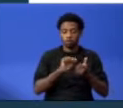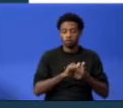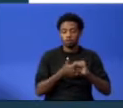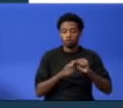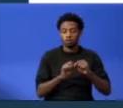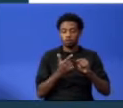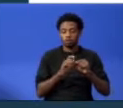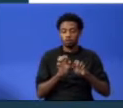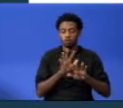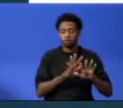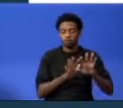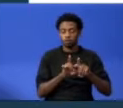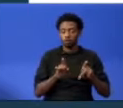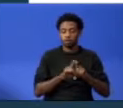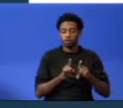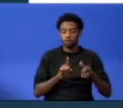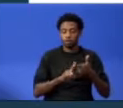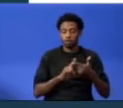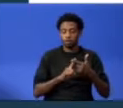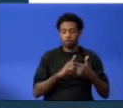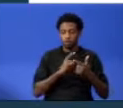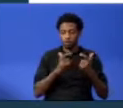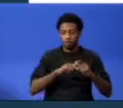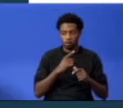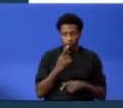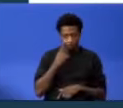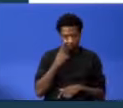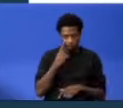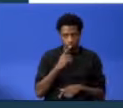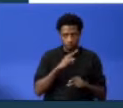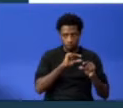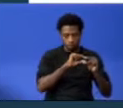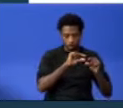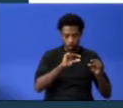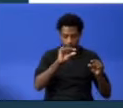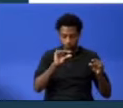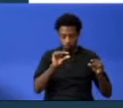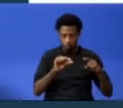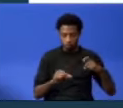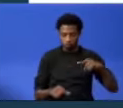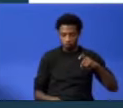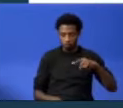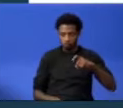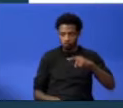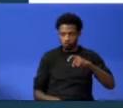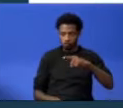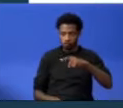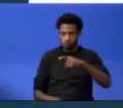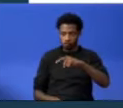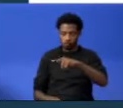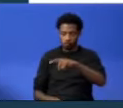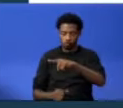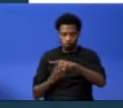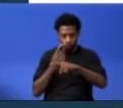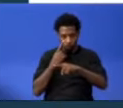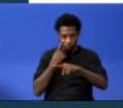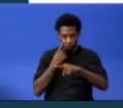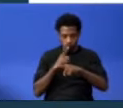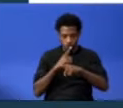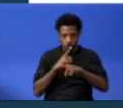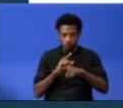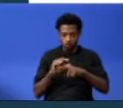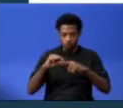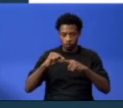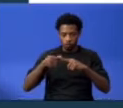fato, a movimentação, e a cabeça da miosina, onde ocorre a conexão com a outra proteína chamada actina.